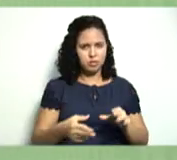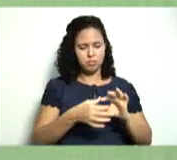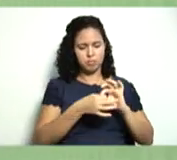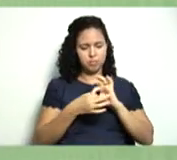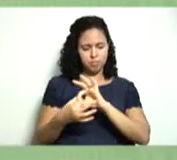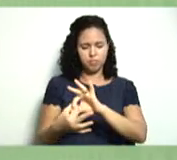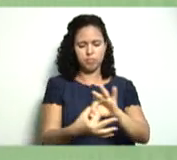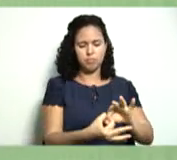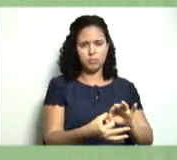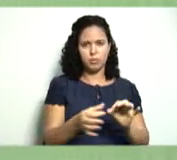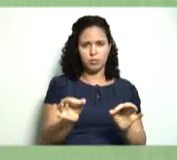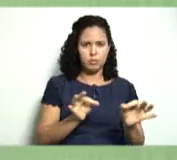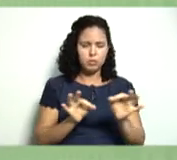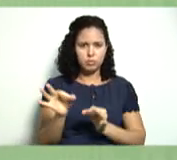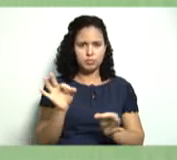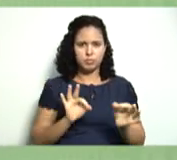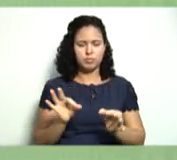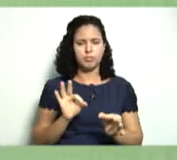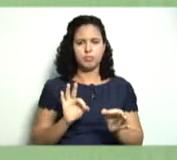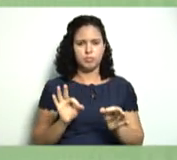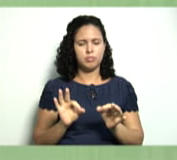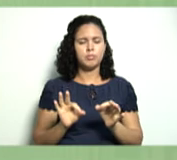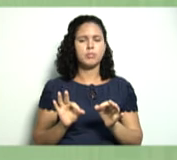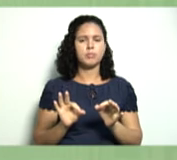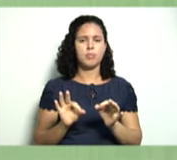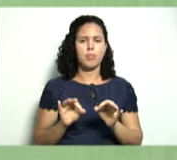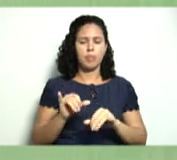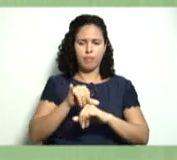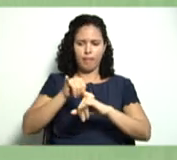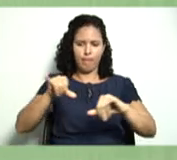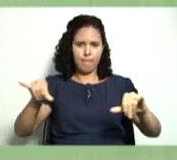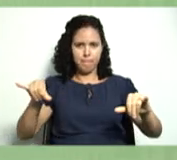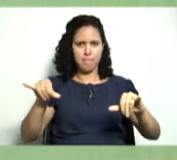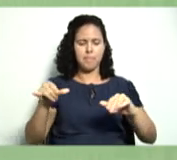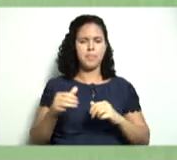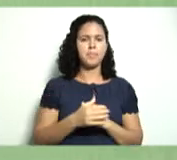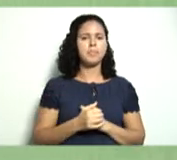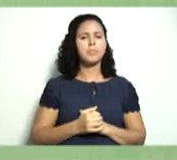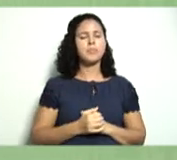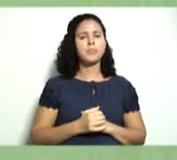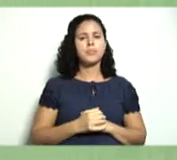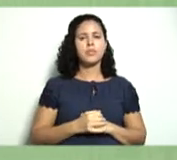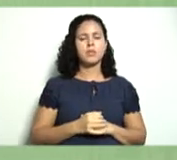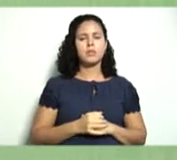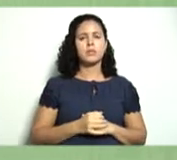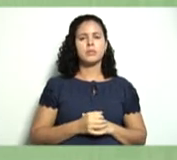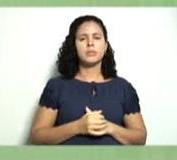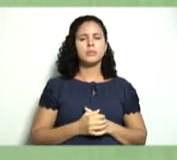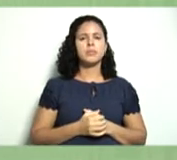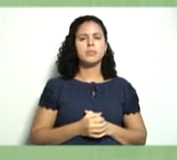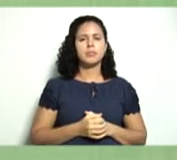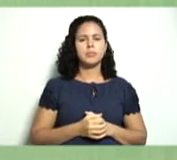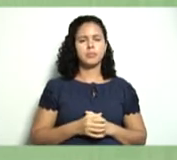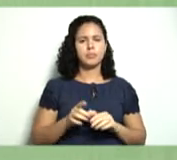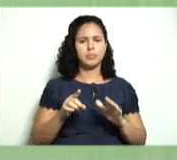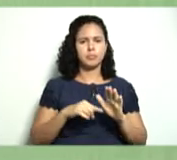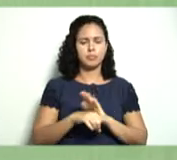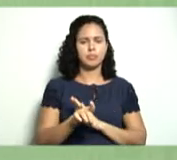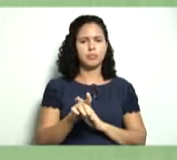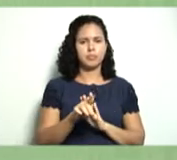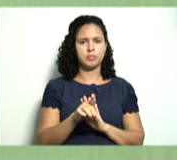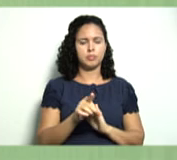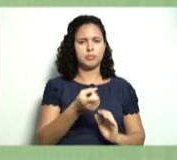organizados e que fornece informações corretas toma agora pergunta